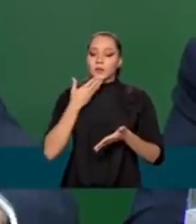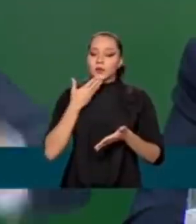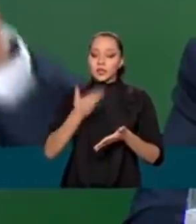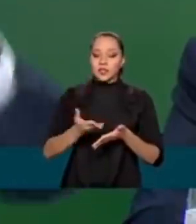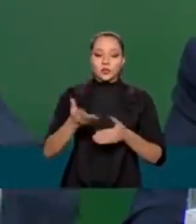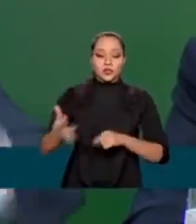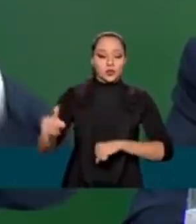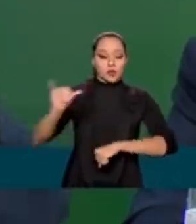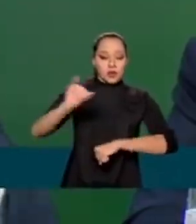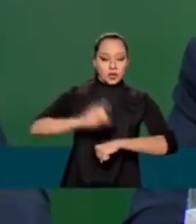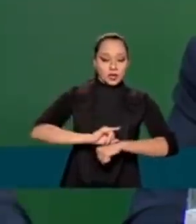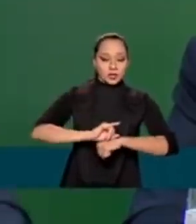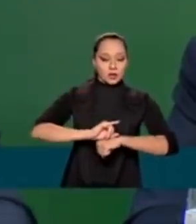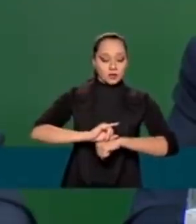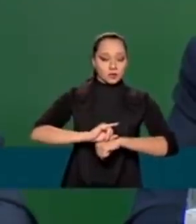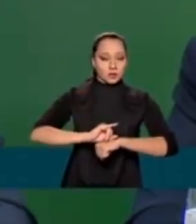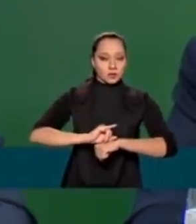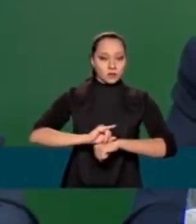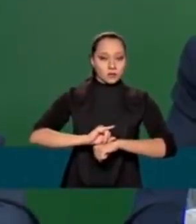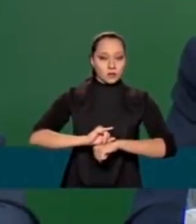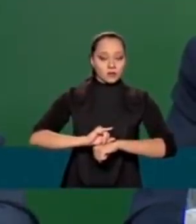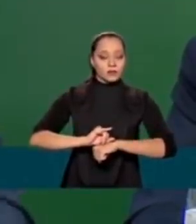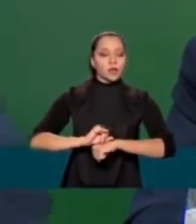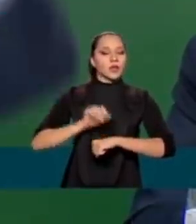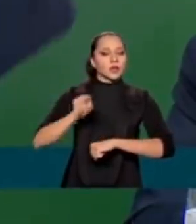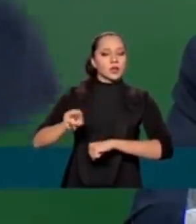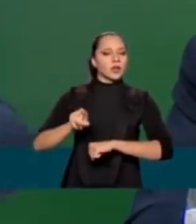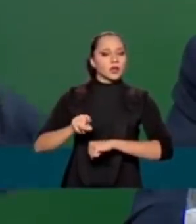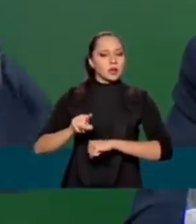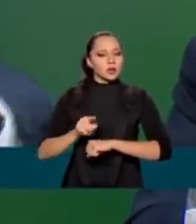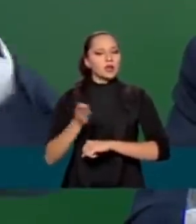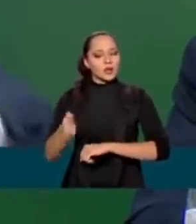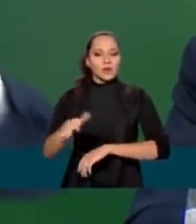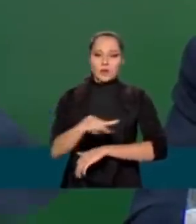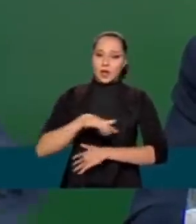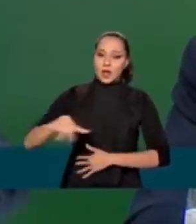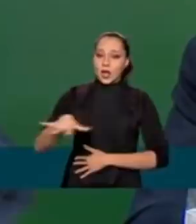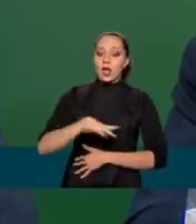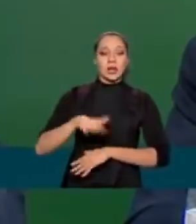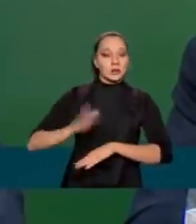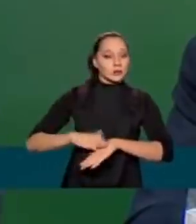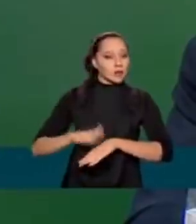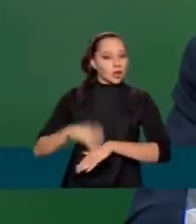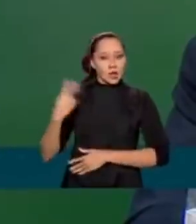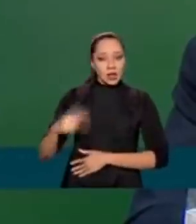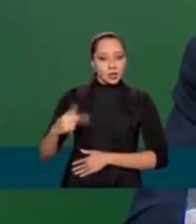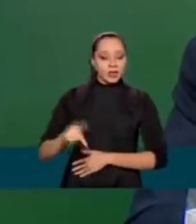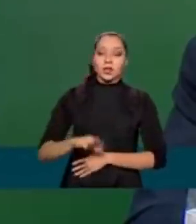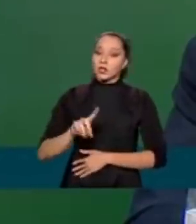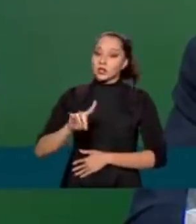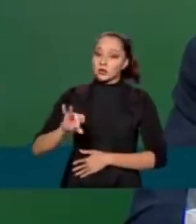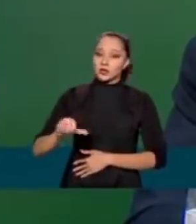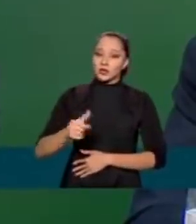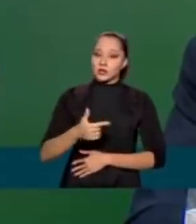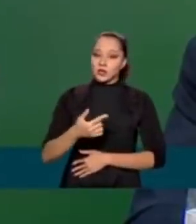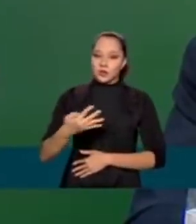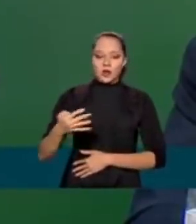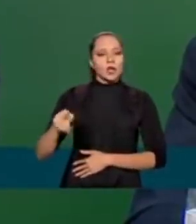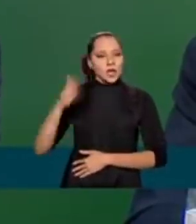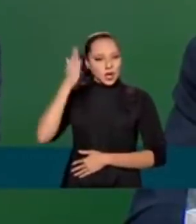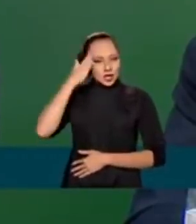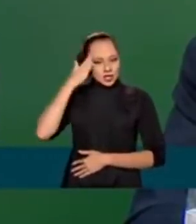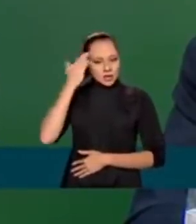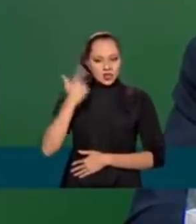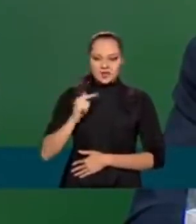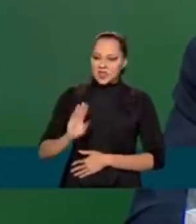de importação pelo Siscomex, que passou pelo departamento dele, desde o dia 24, ele sabe que não